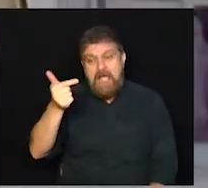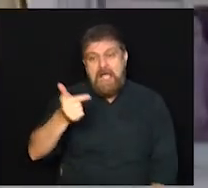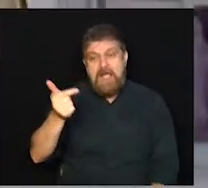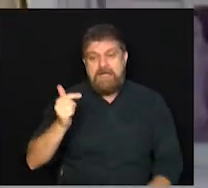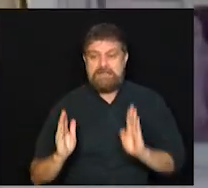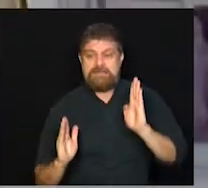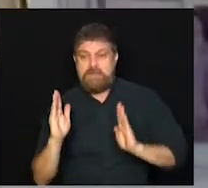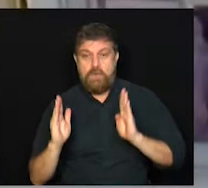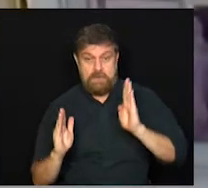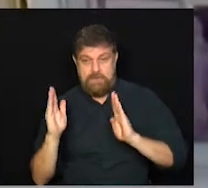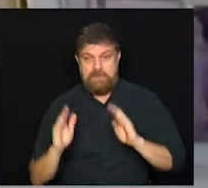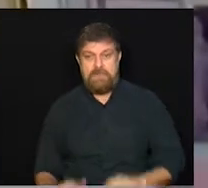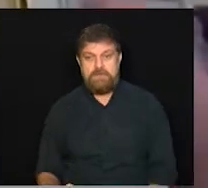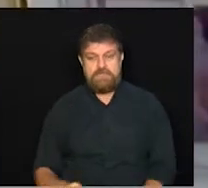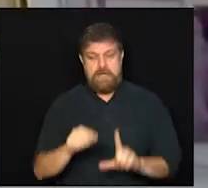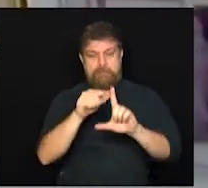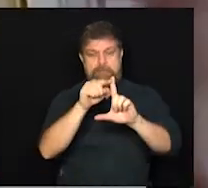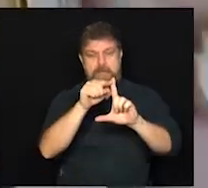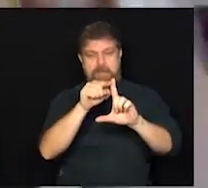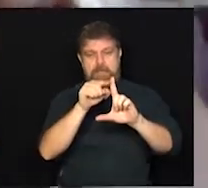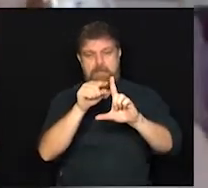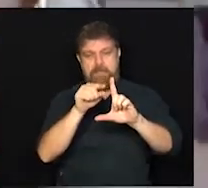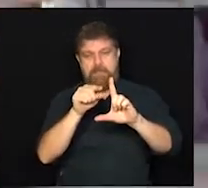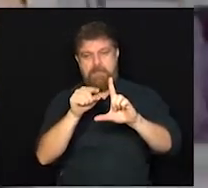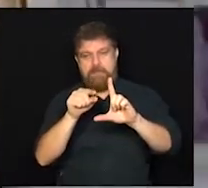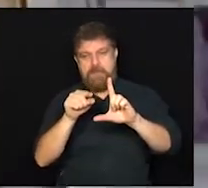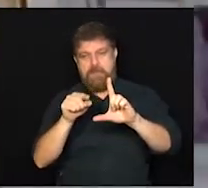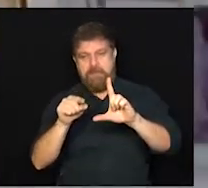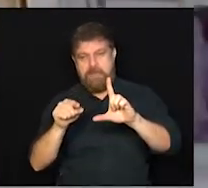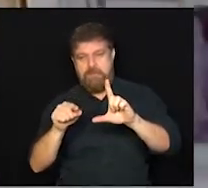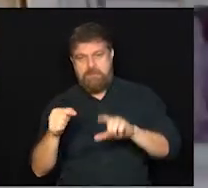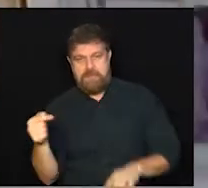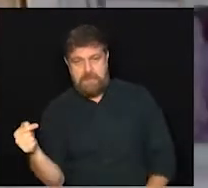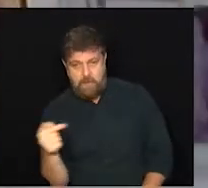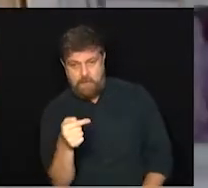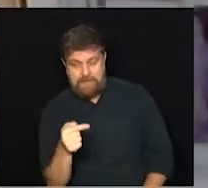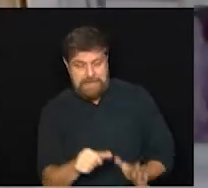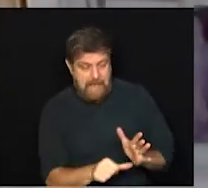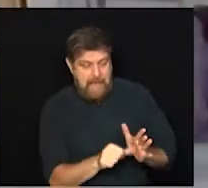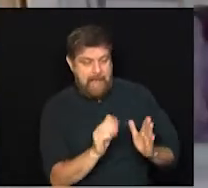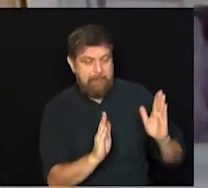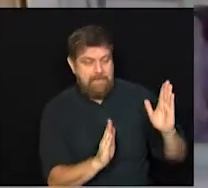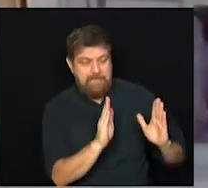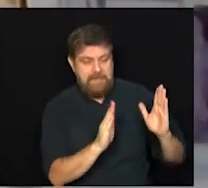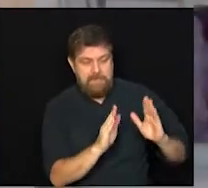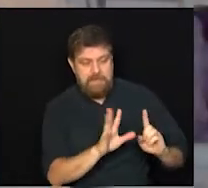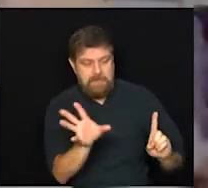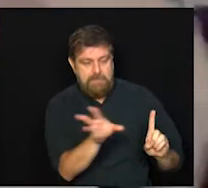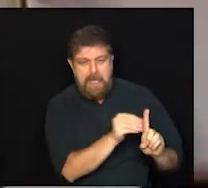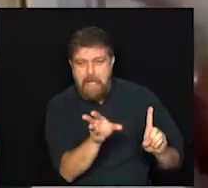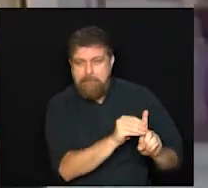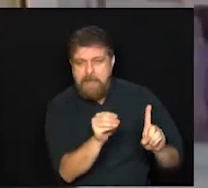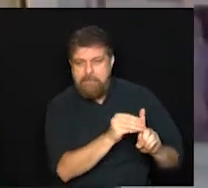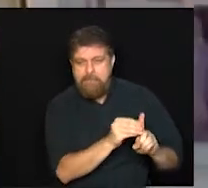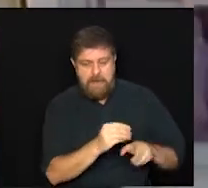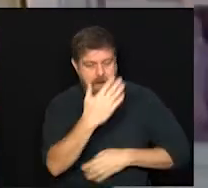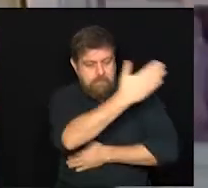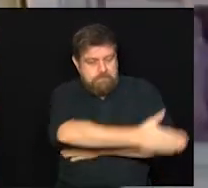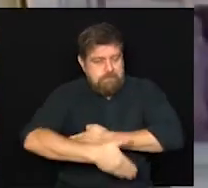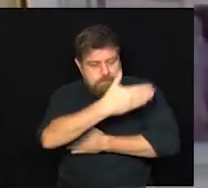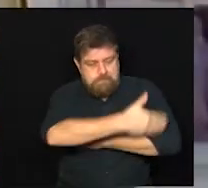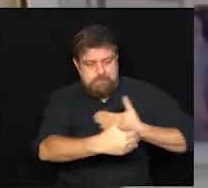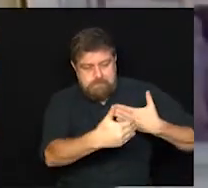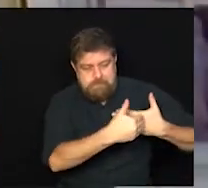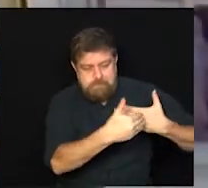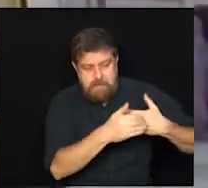caiu. Então, talvez a imunidade adquirida na primeira fase tenha ajudado uma parte